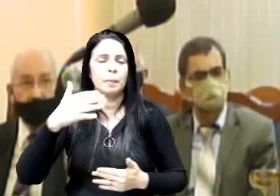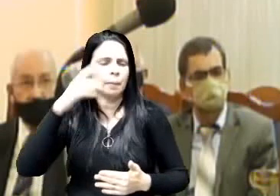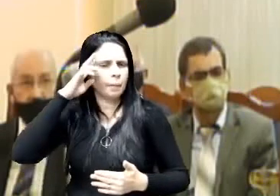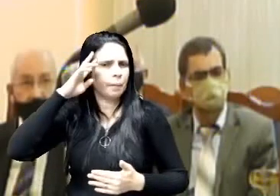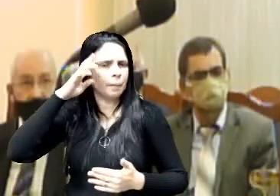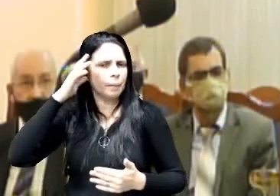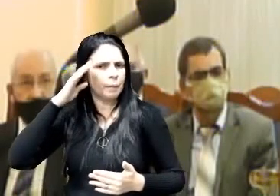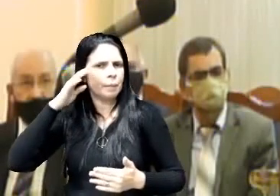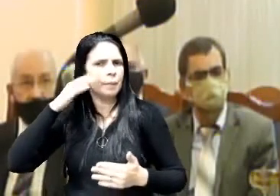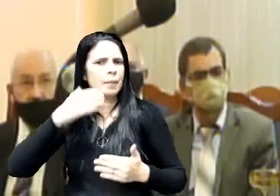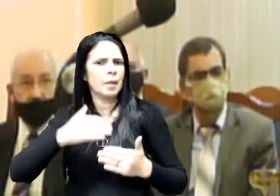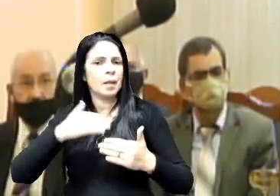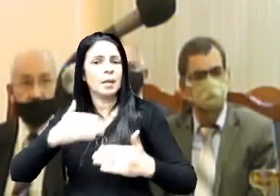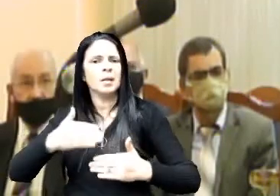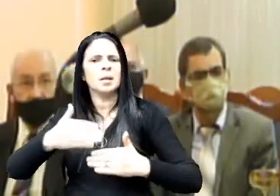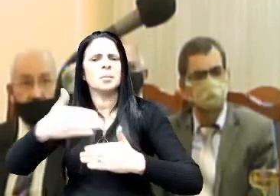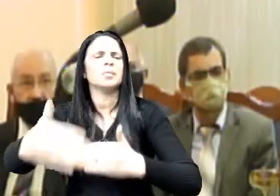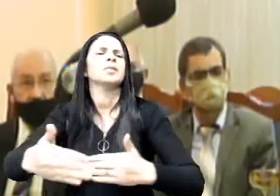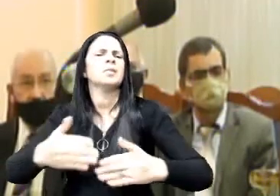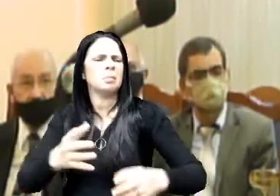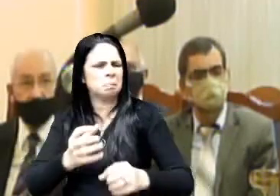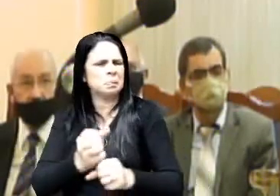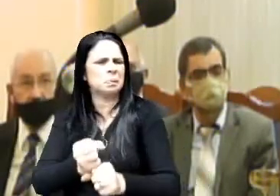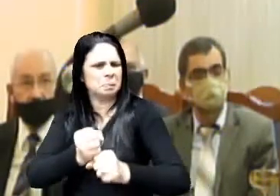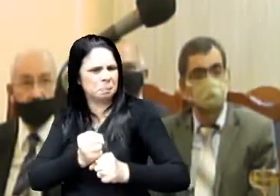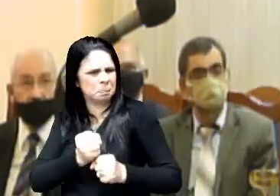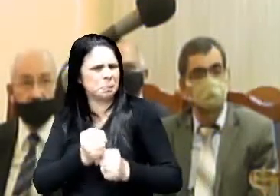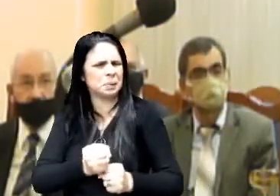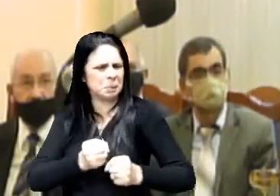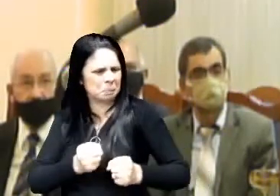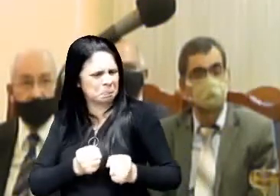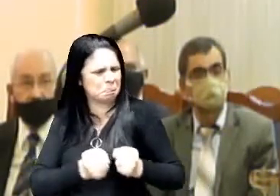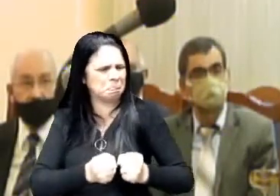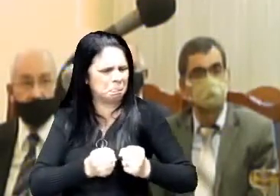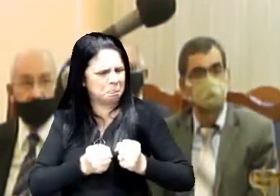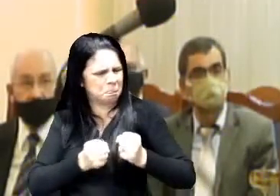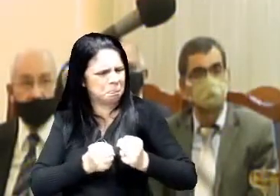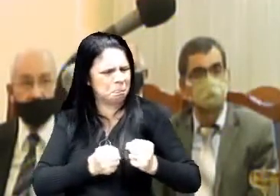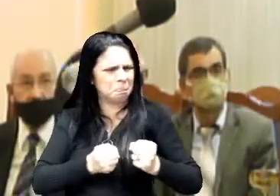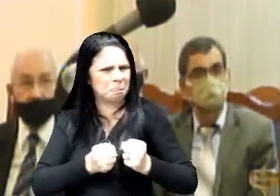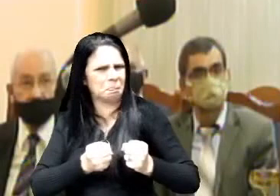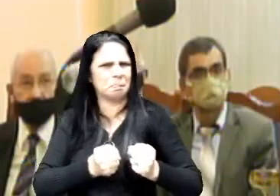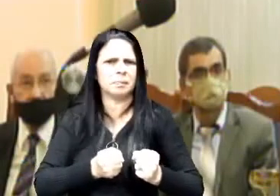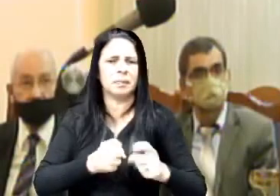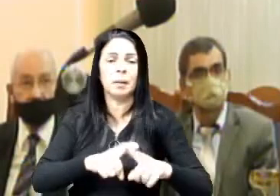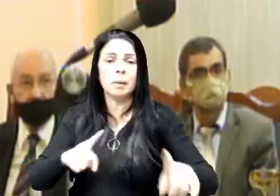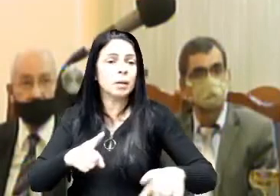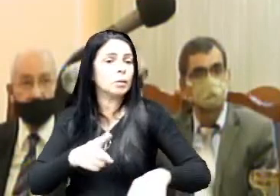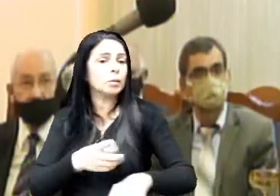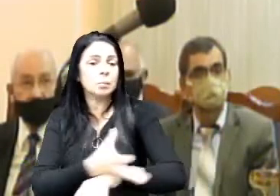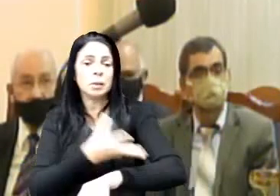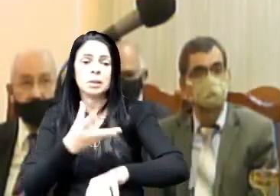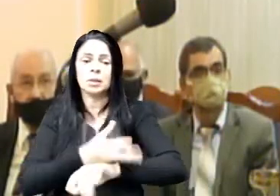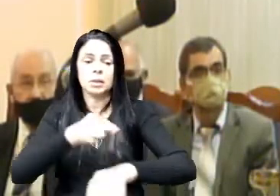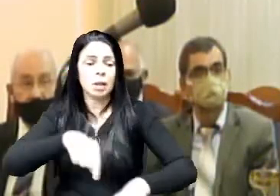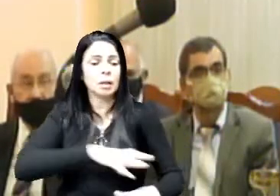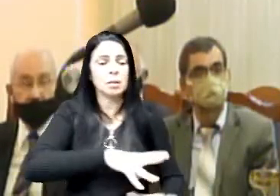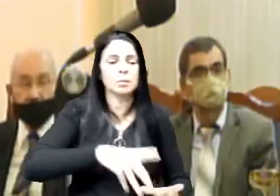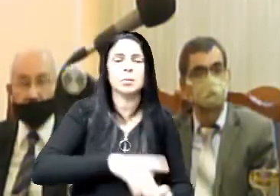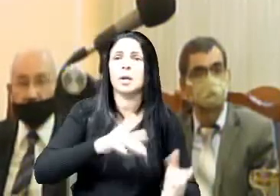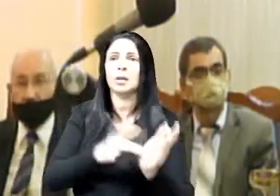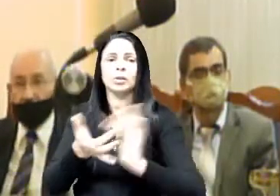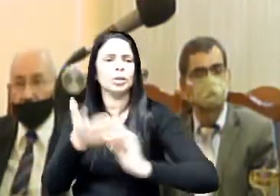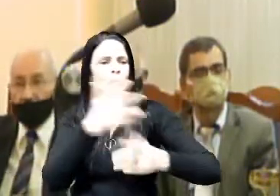Vai apertando, apertando, apertando. Mas quando não der mais para a igreja estar aqui neste mundo, Jesus